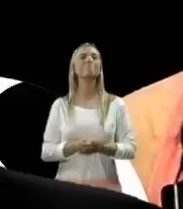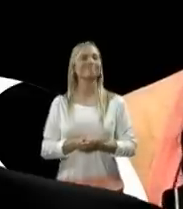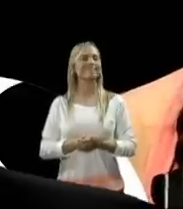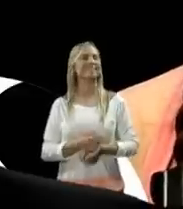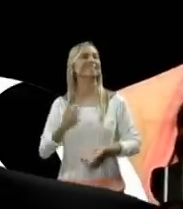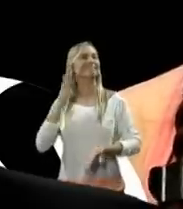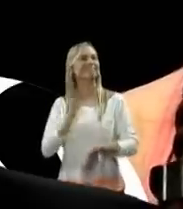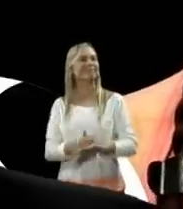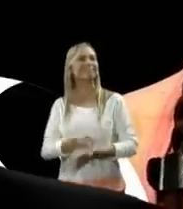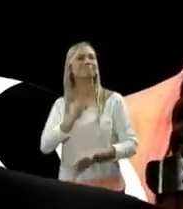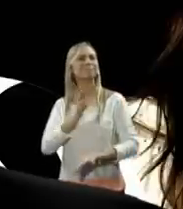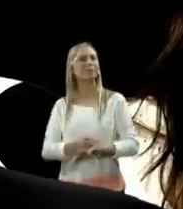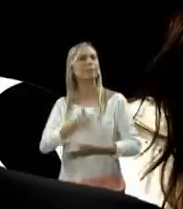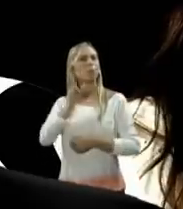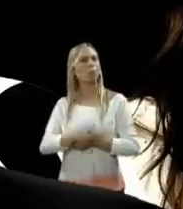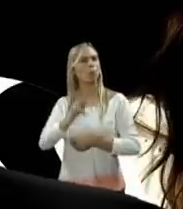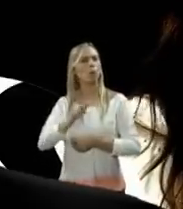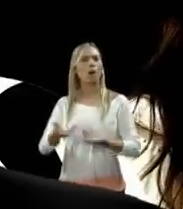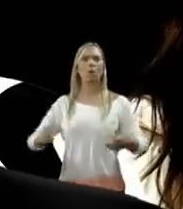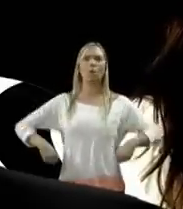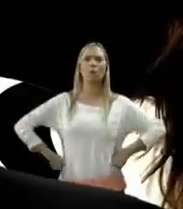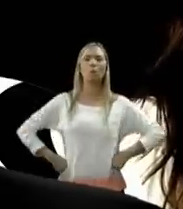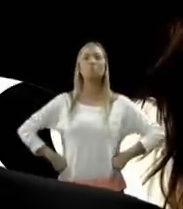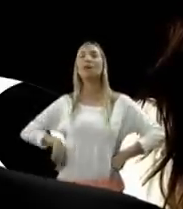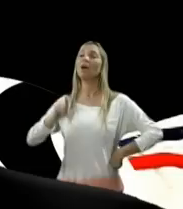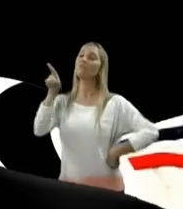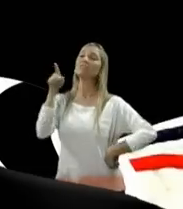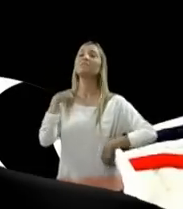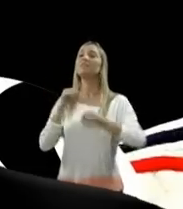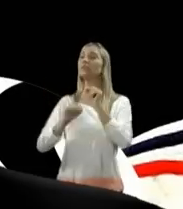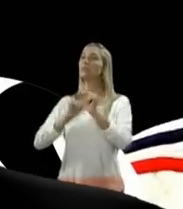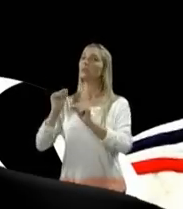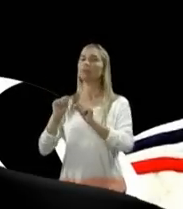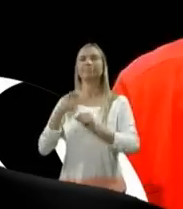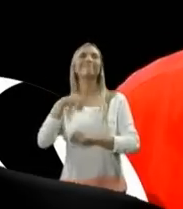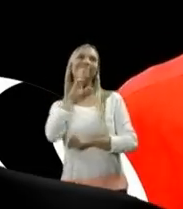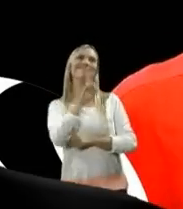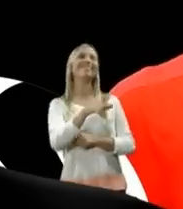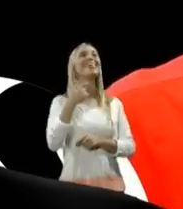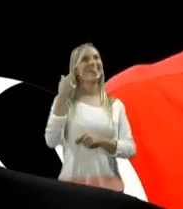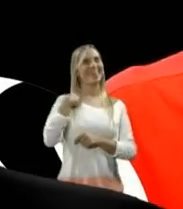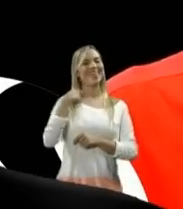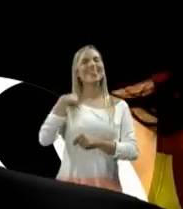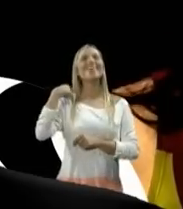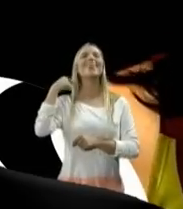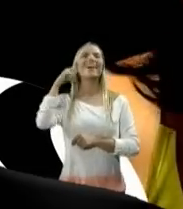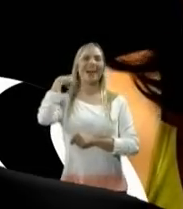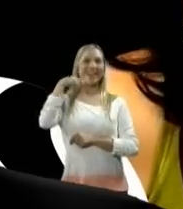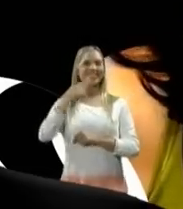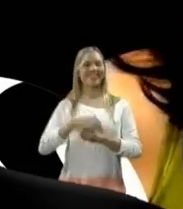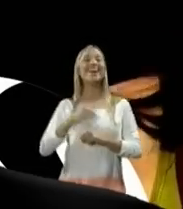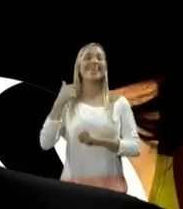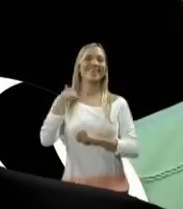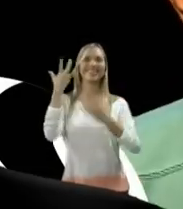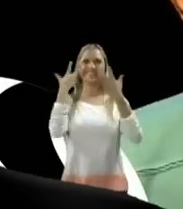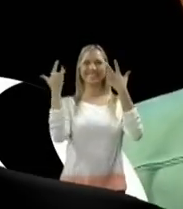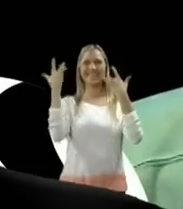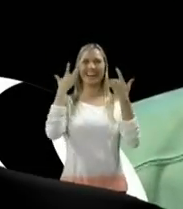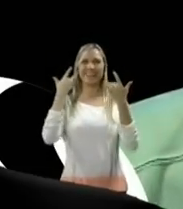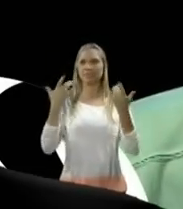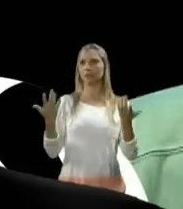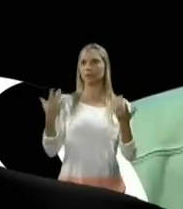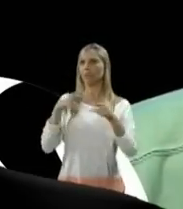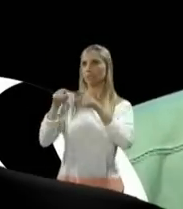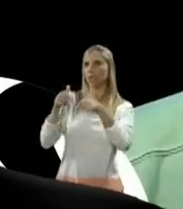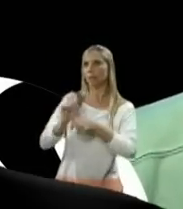Toda vez é a mesma coisa. O que você faz da vida? Aí eu respondo, eu sou ator. Eu faço teatro. Uai, mas